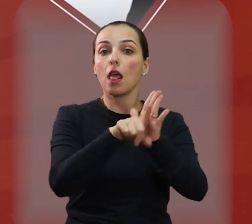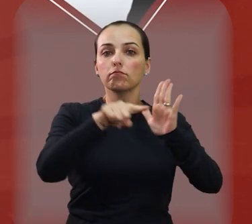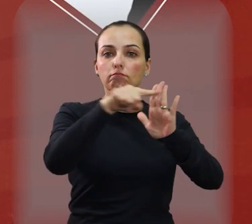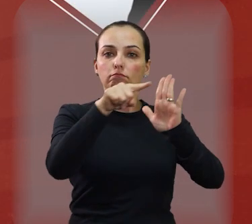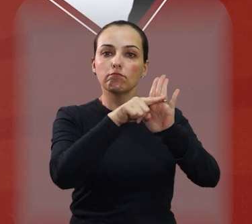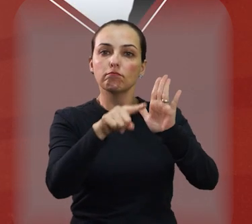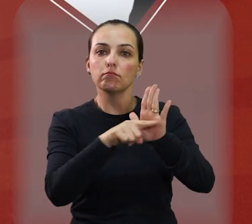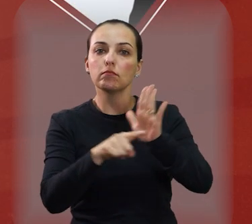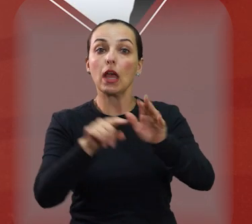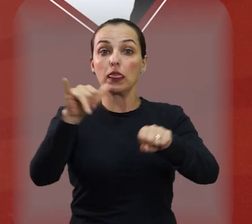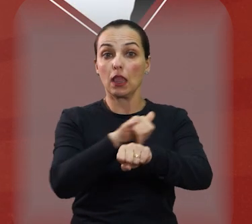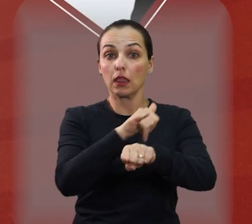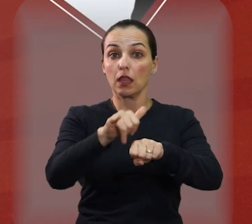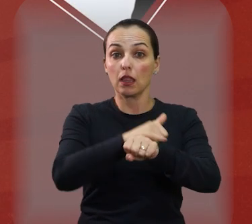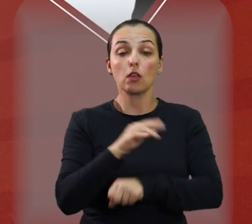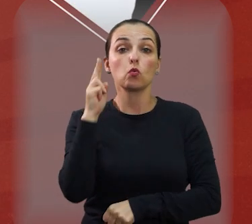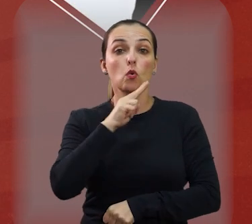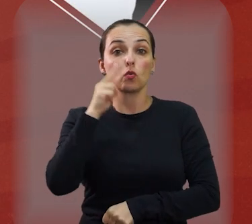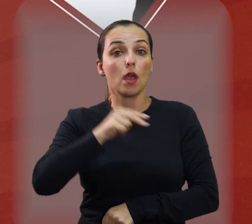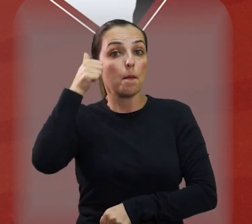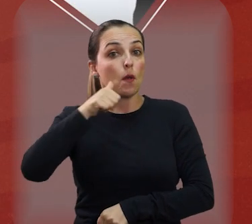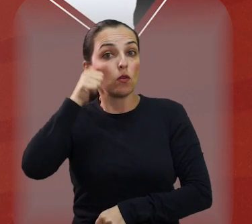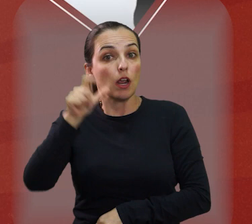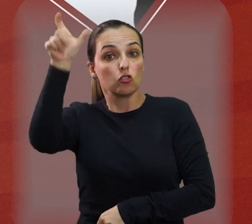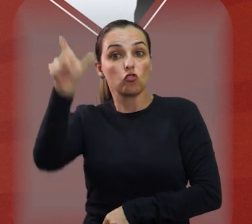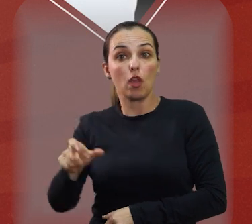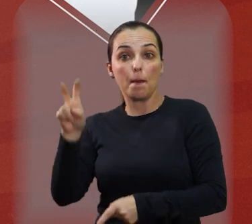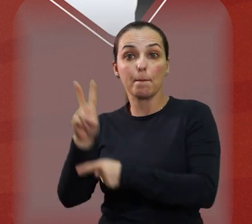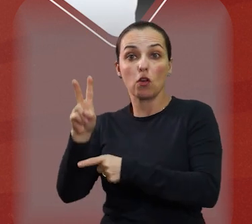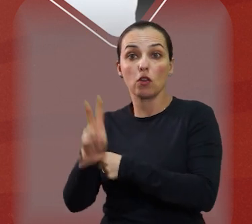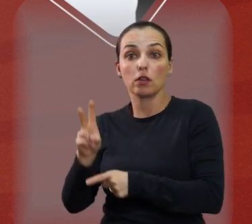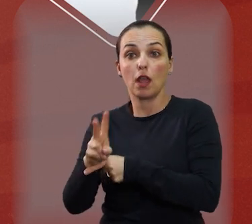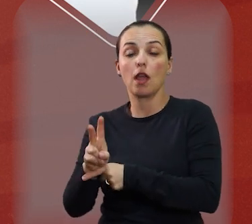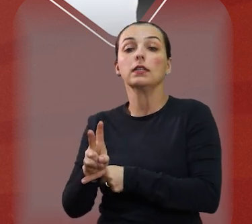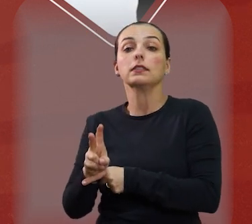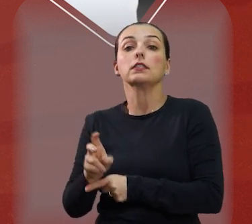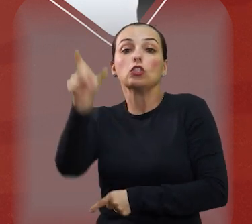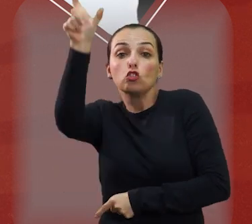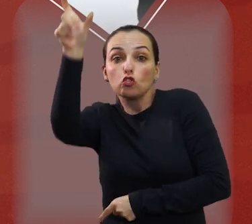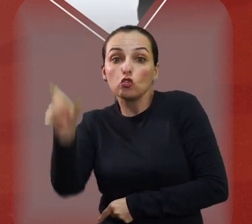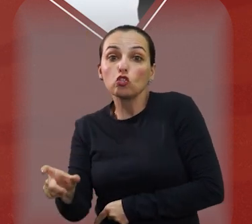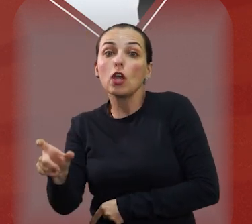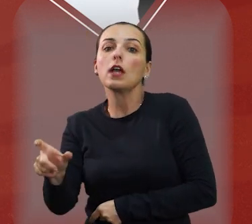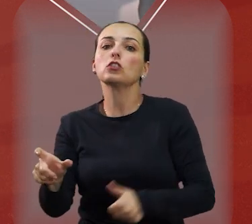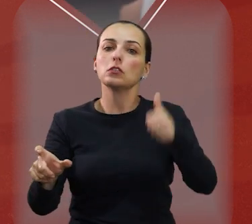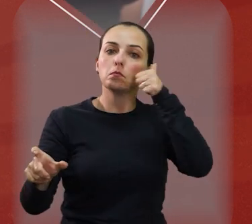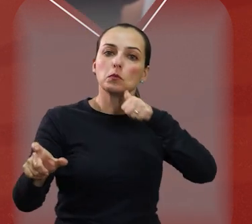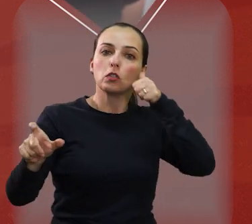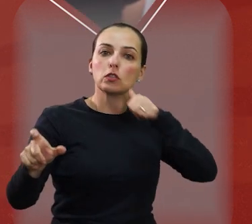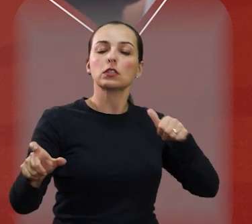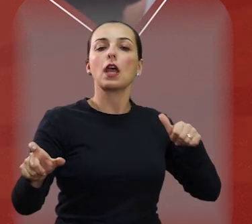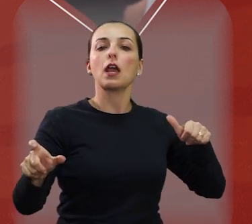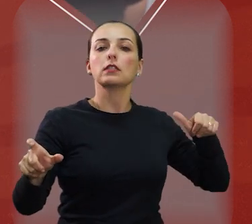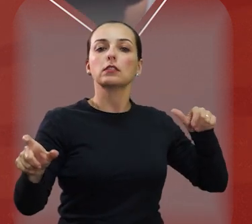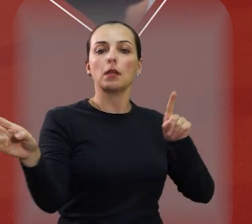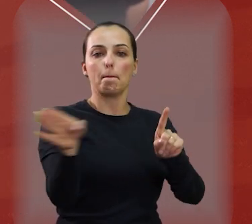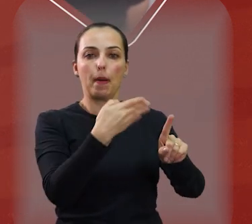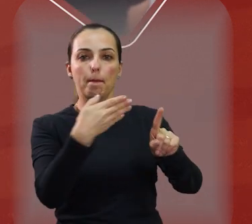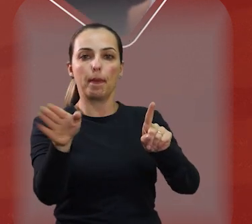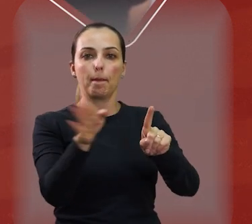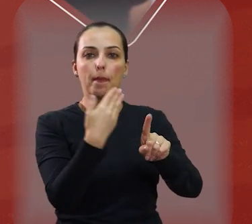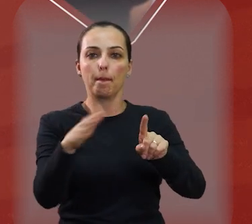também estabelece medida protetiva de urgência, proibindo a aproximação do agressor. A lei também